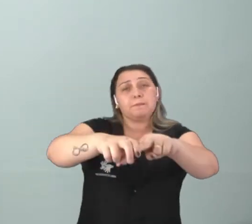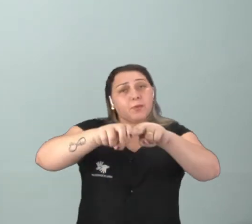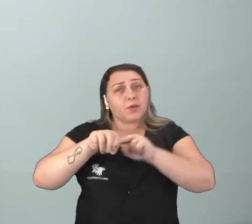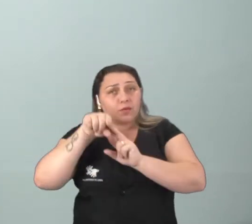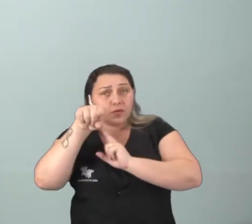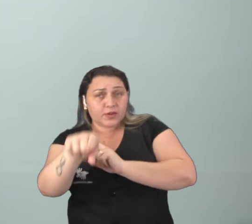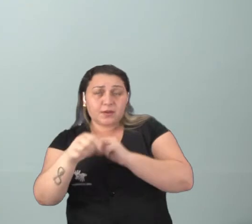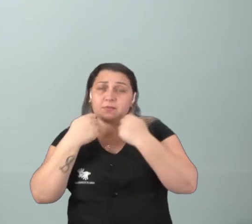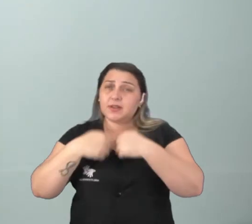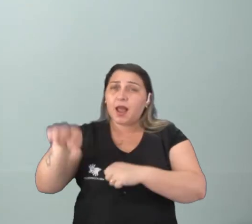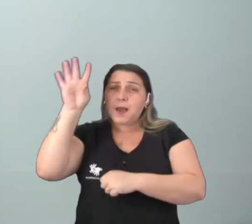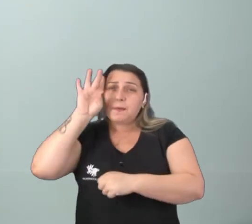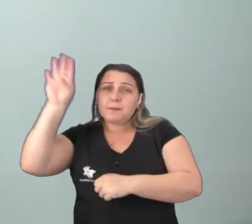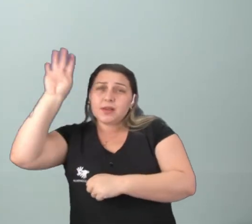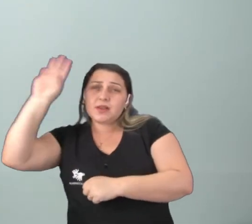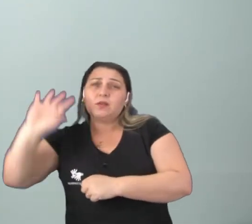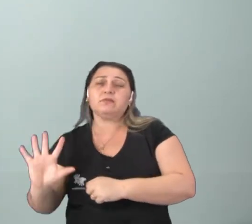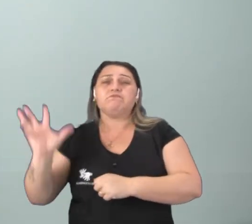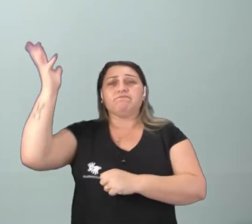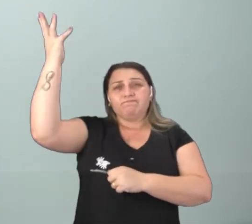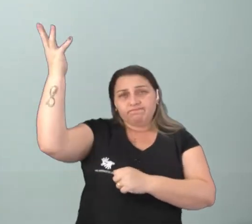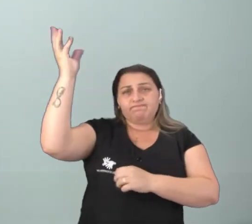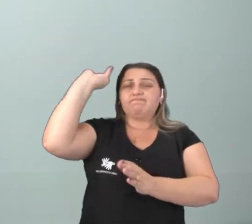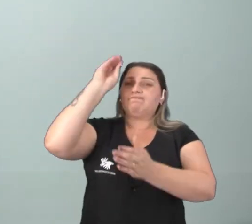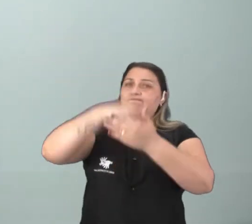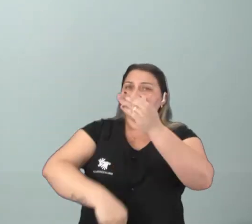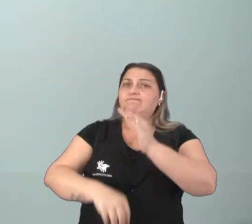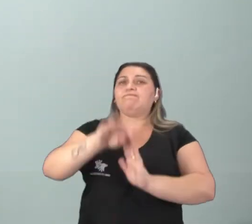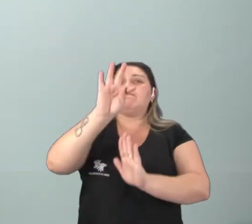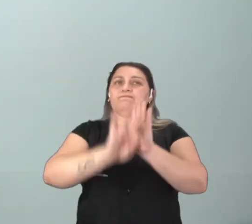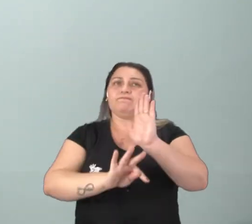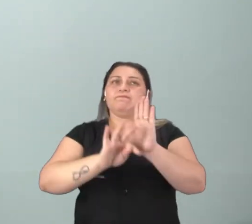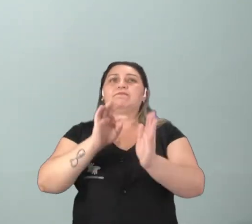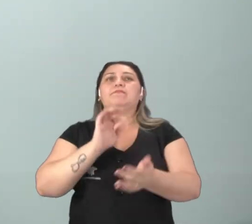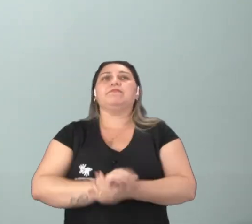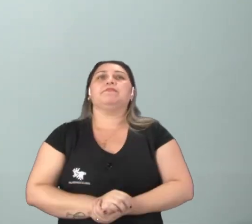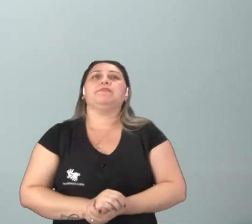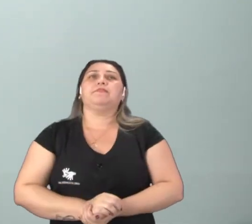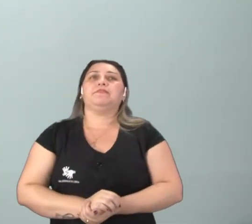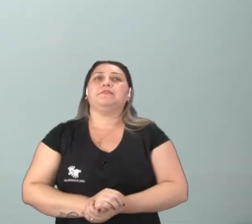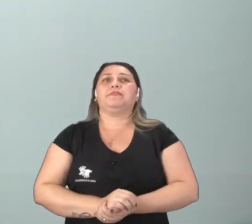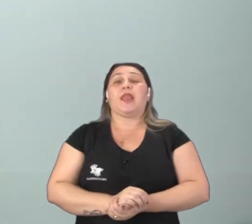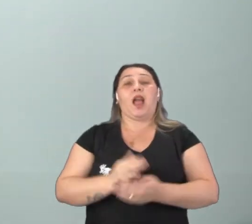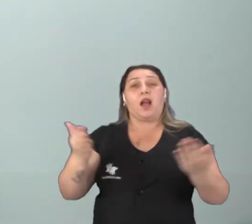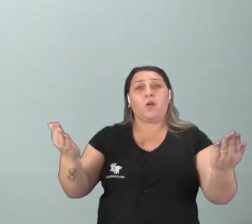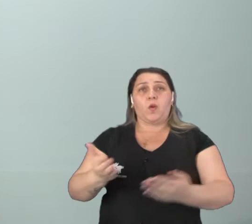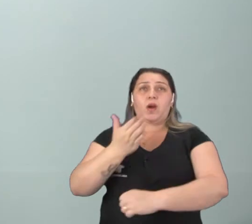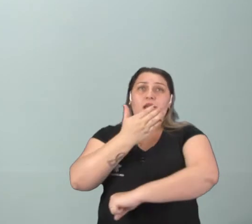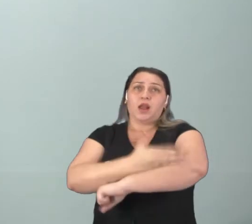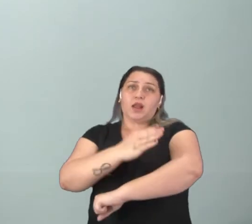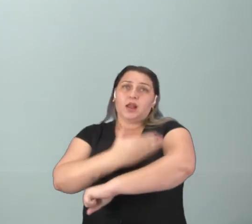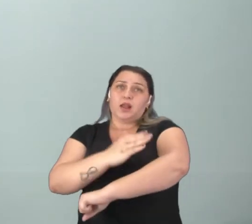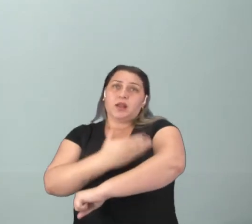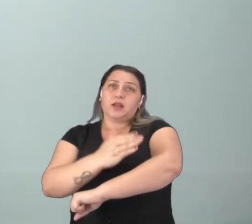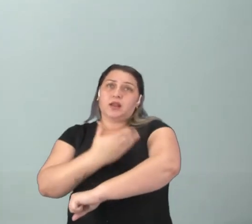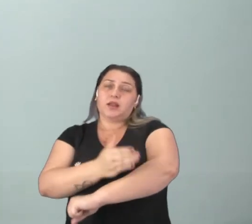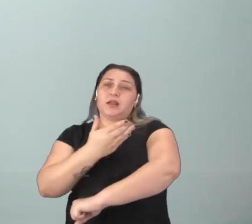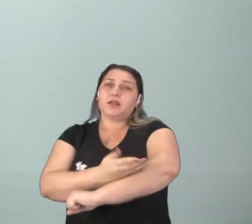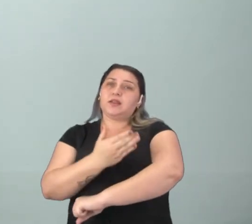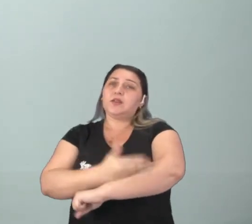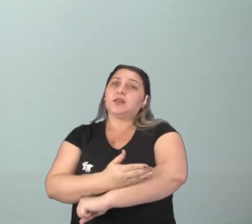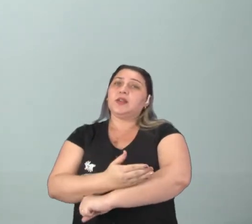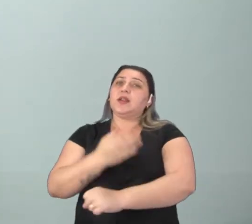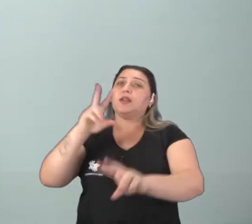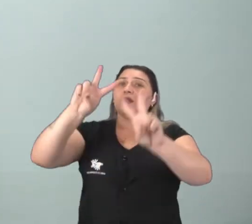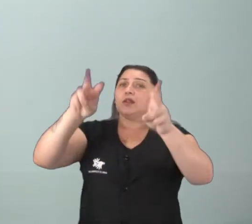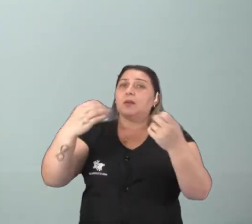que você deve imaginar os acontecimentos dentro do microconto. Vamos exercitar. Já que o tema da nossa aula